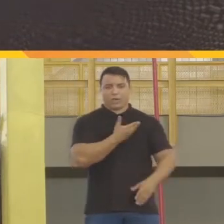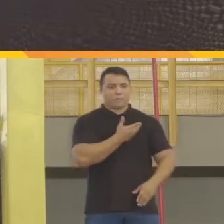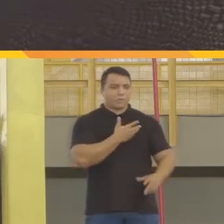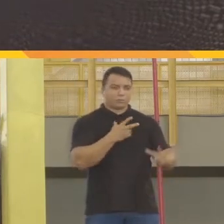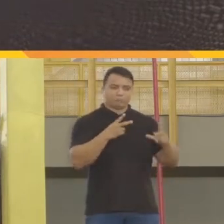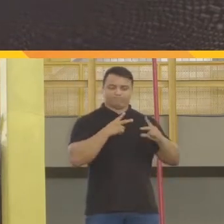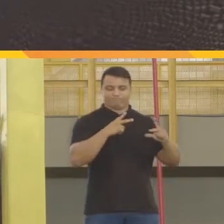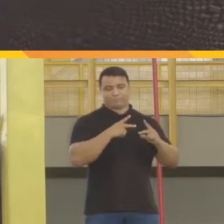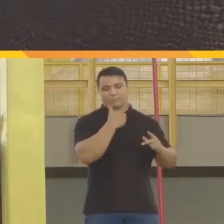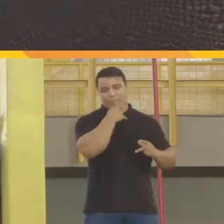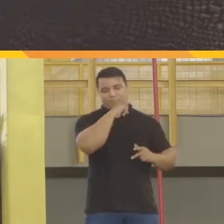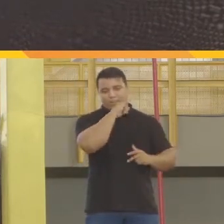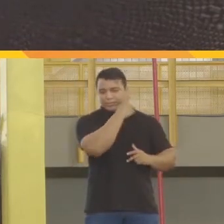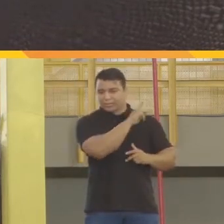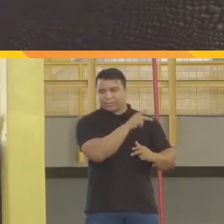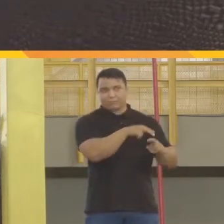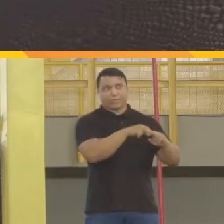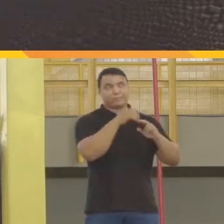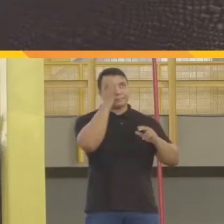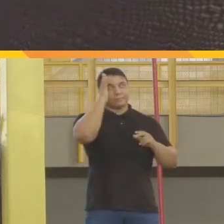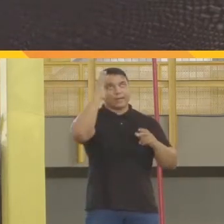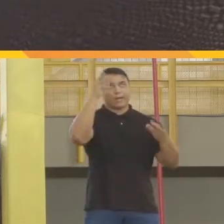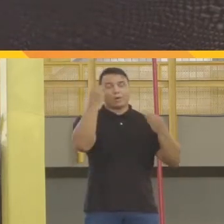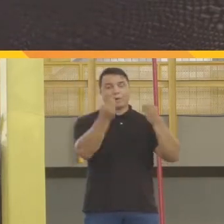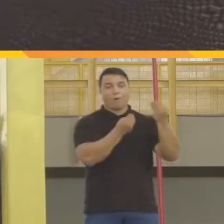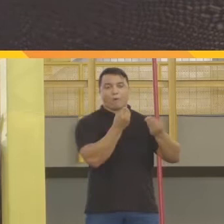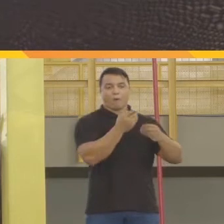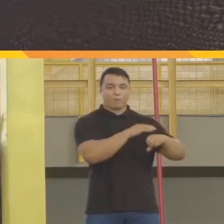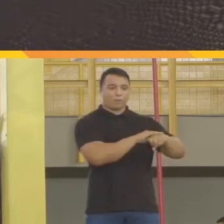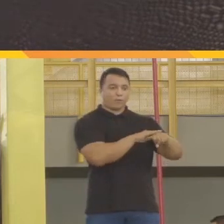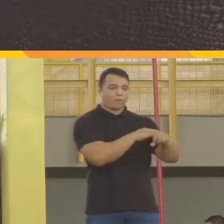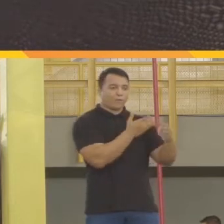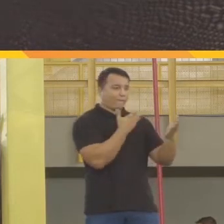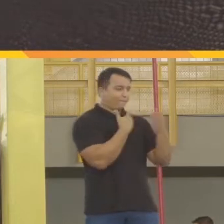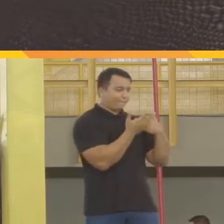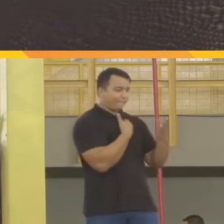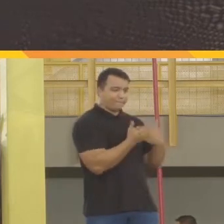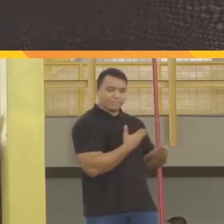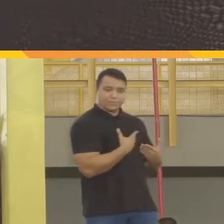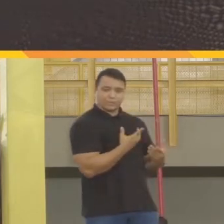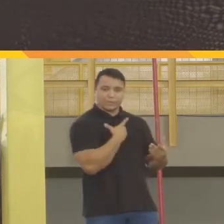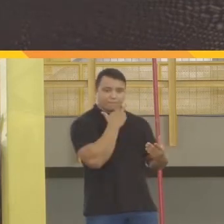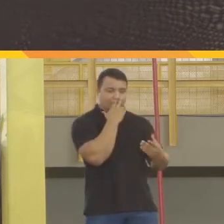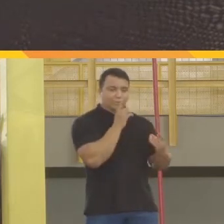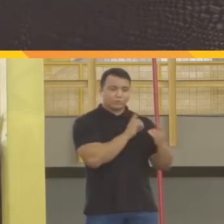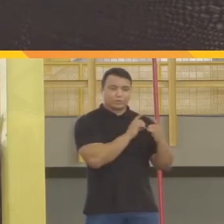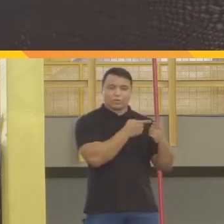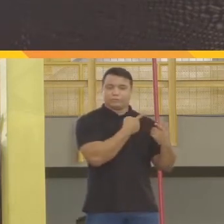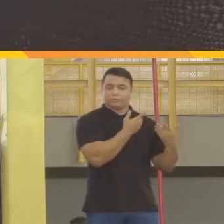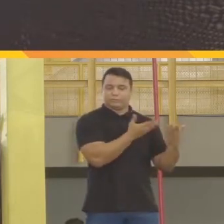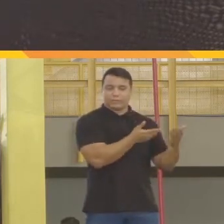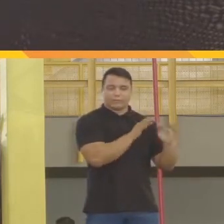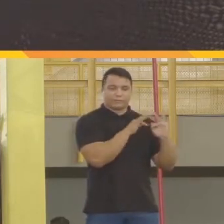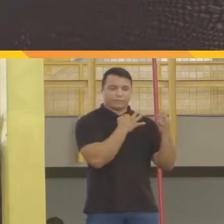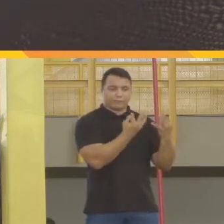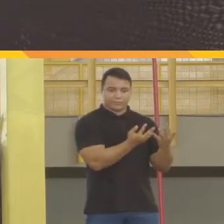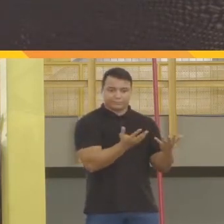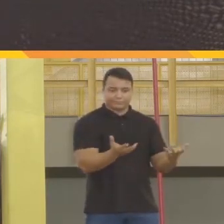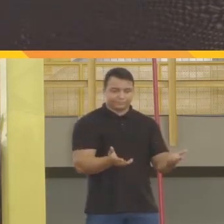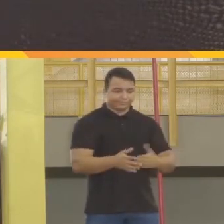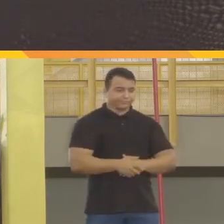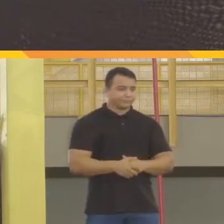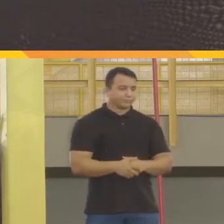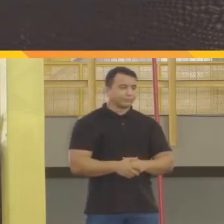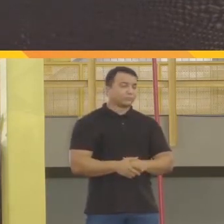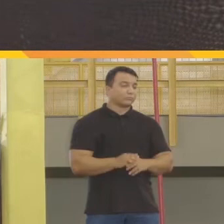pai. Então você imagina a grandeza que havia por detrás dos diálogos dentro dessa família. Gente,